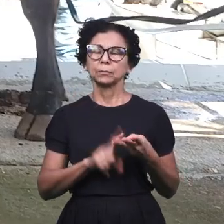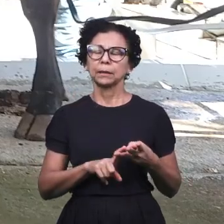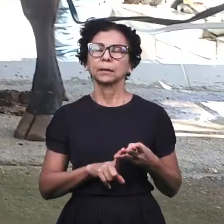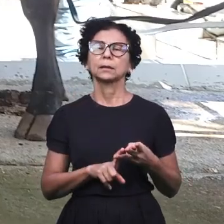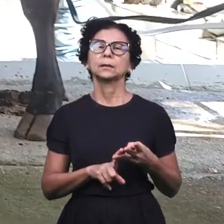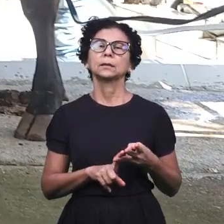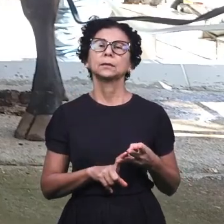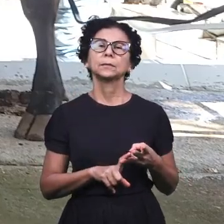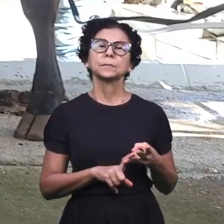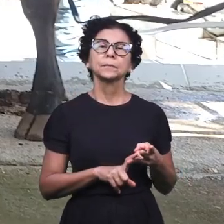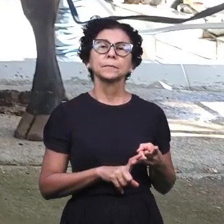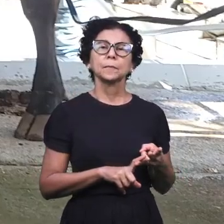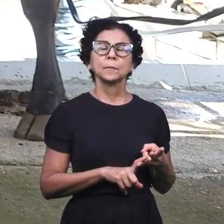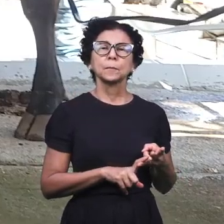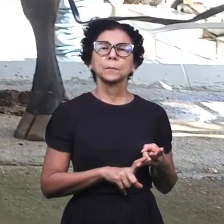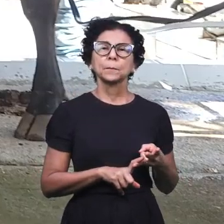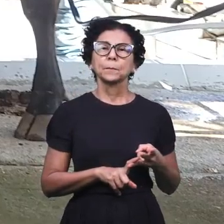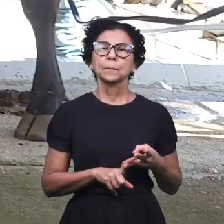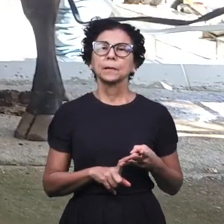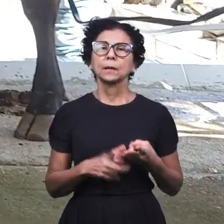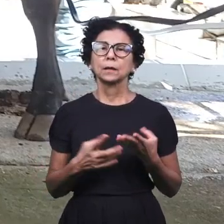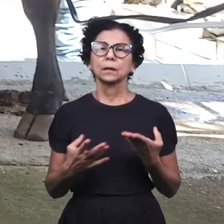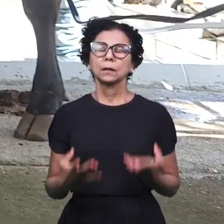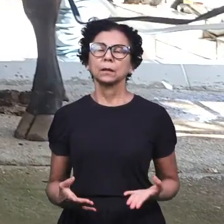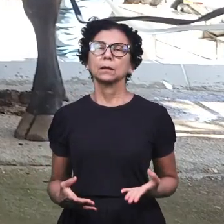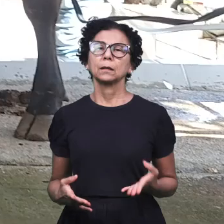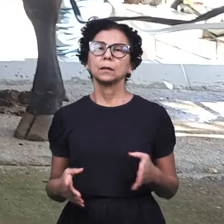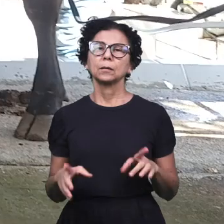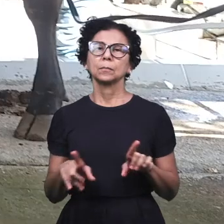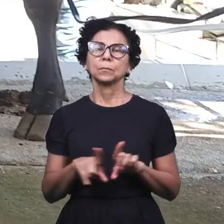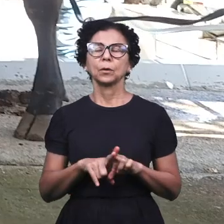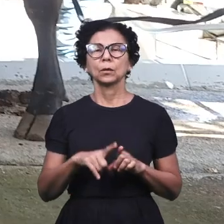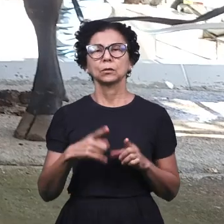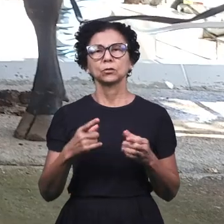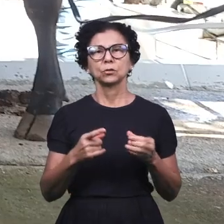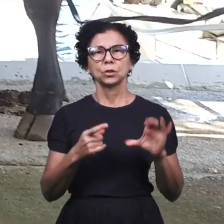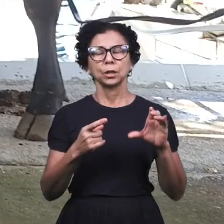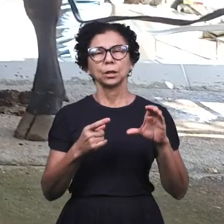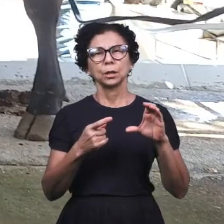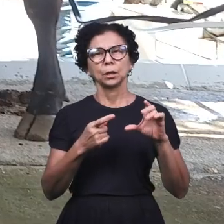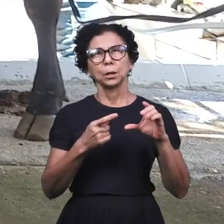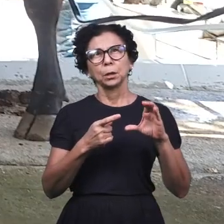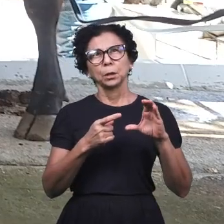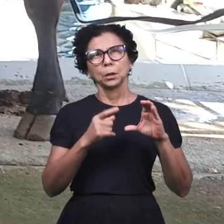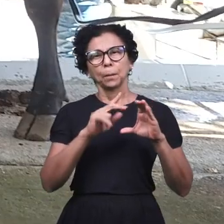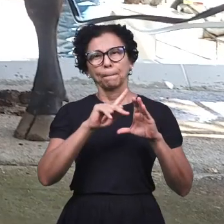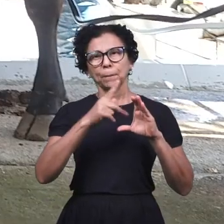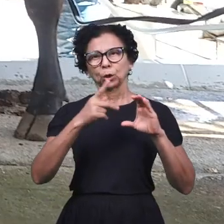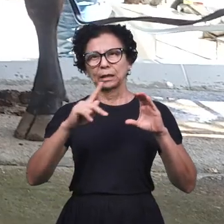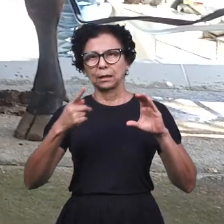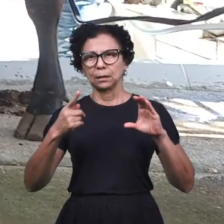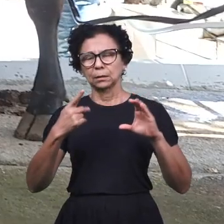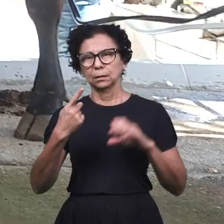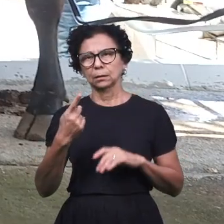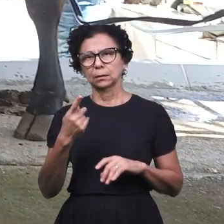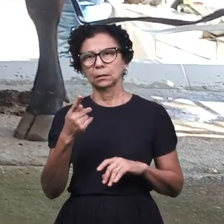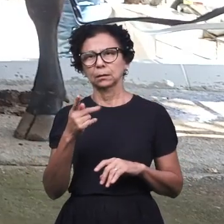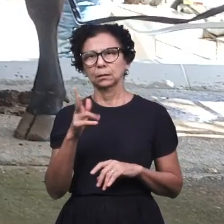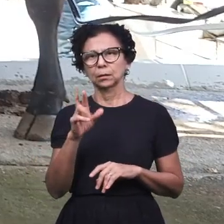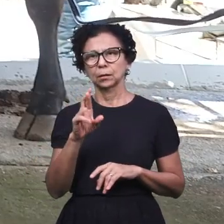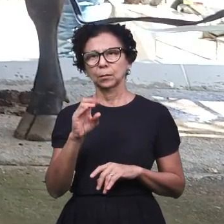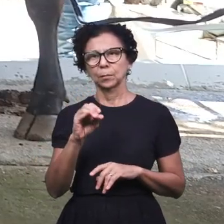proteica, e também a folha, ela pode, em termos de proteína, ela está variando aí